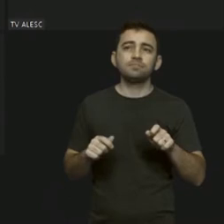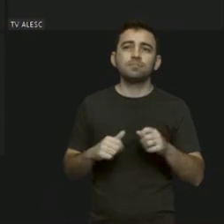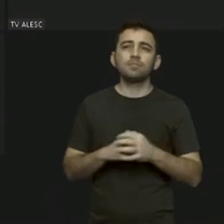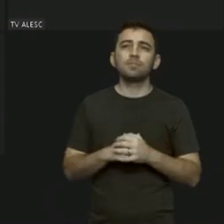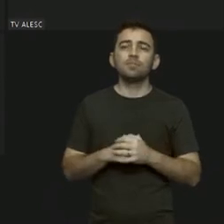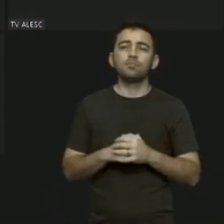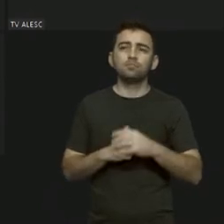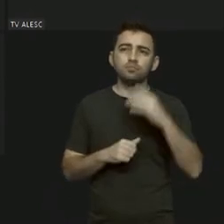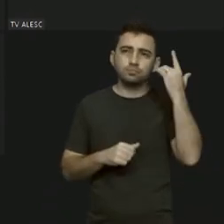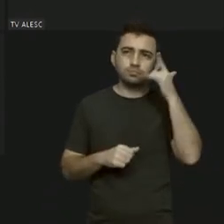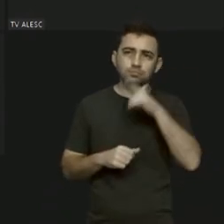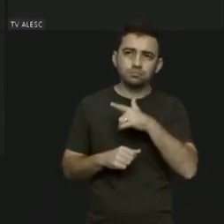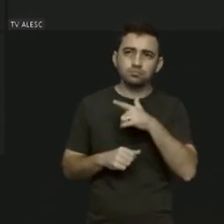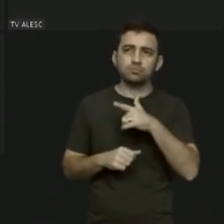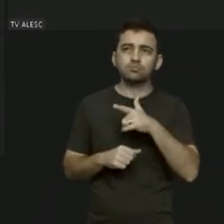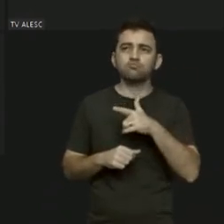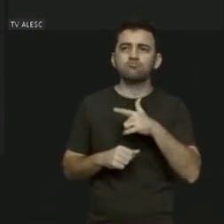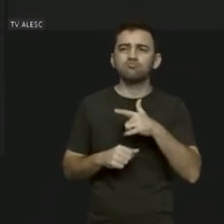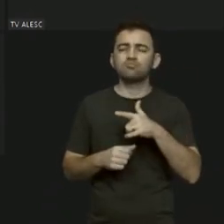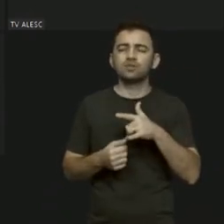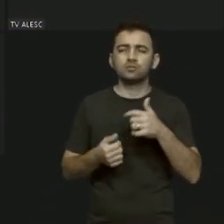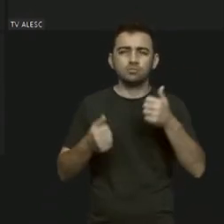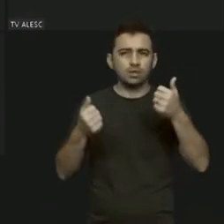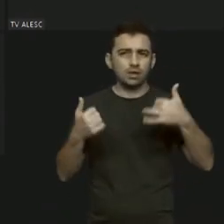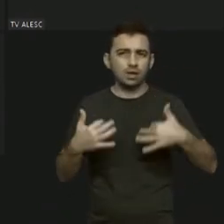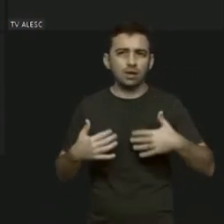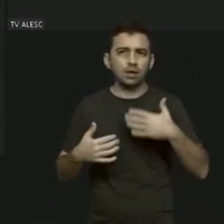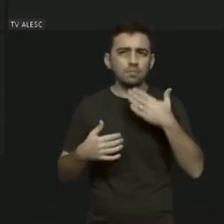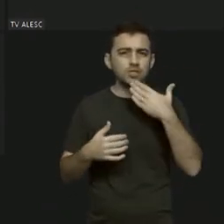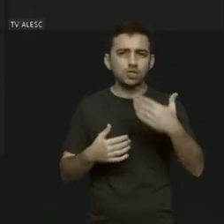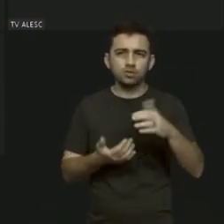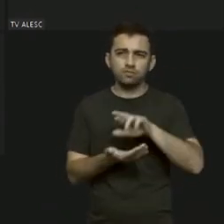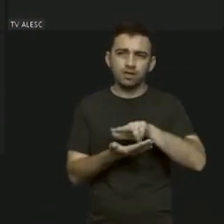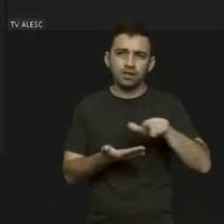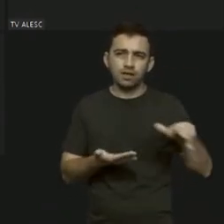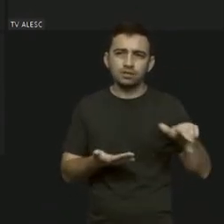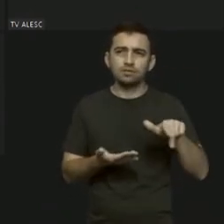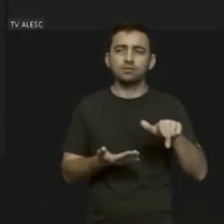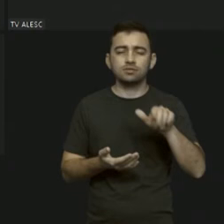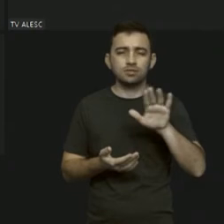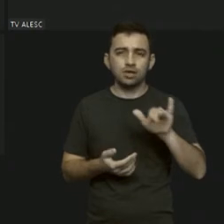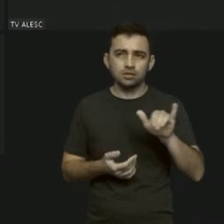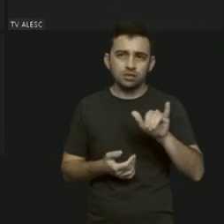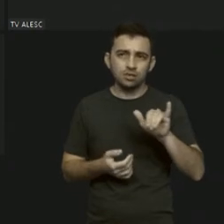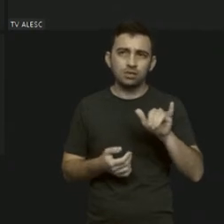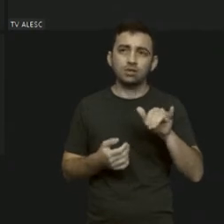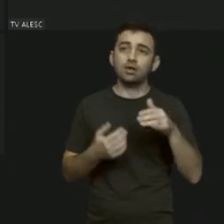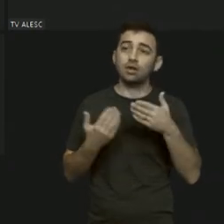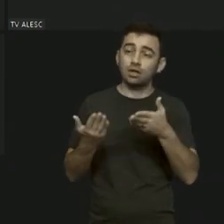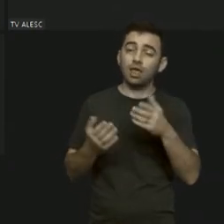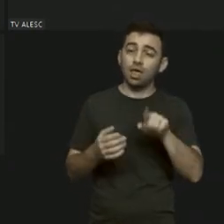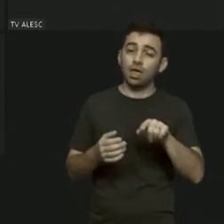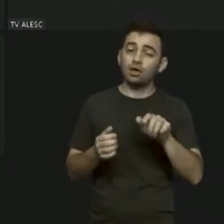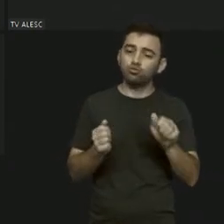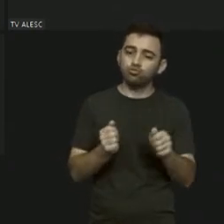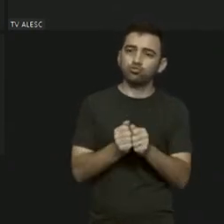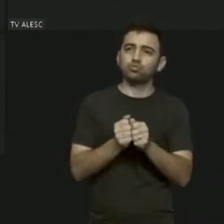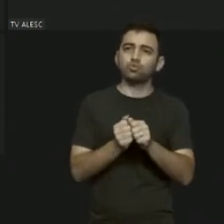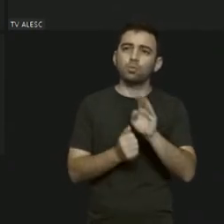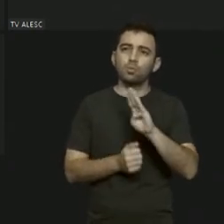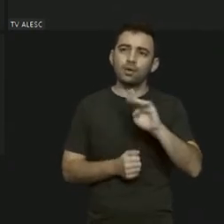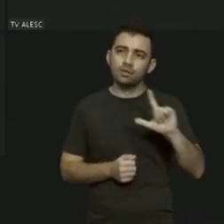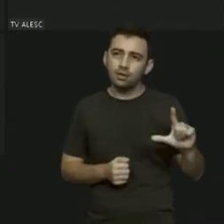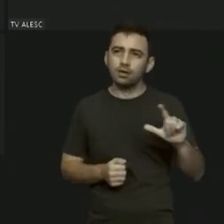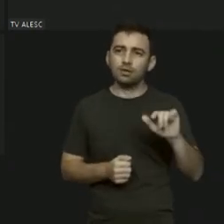ter essa oportunidade de tratar e levar as demandas aqui do nosso Vale de Itajaí. Né, se soma a Blumenau, se soma ao Vale